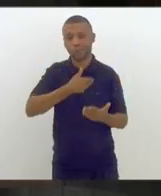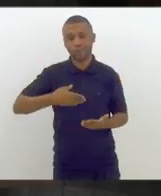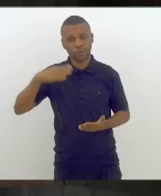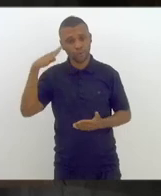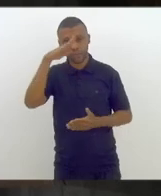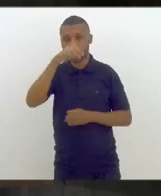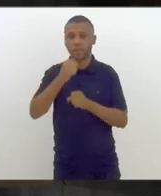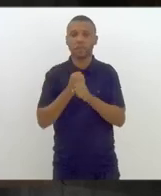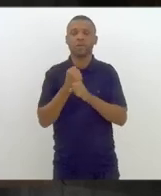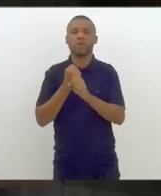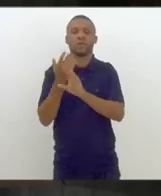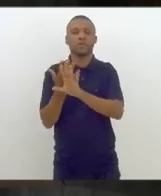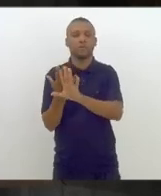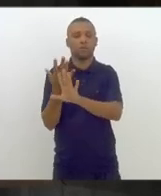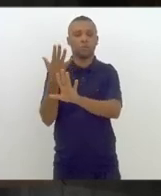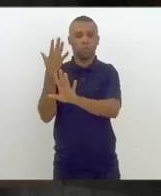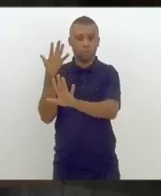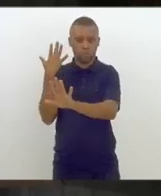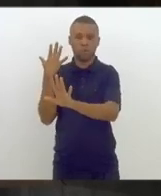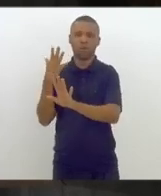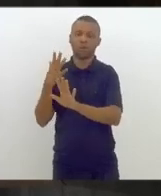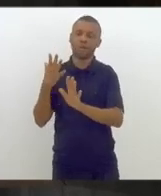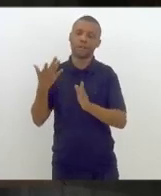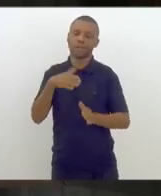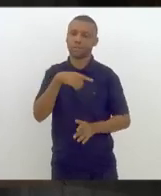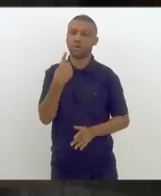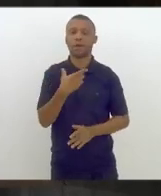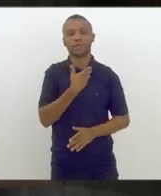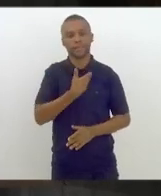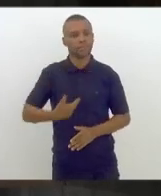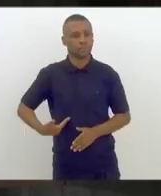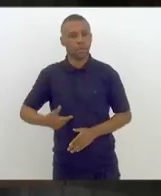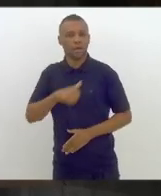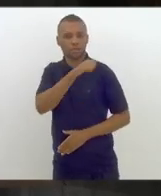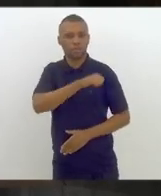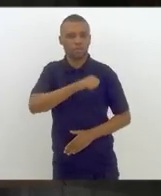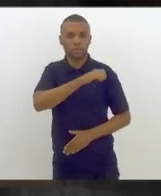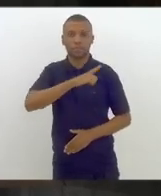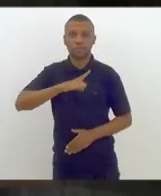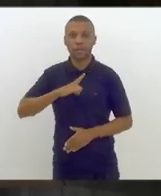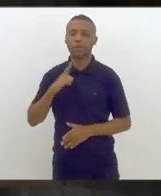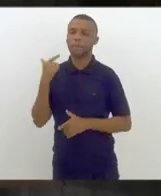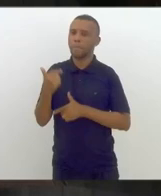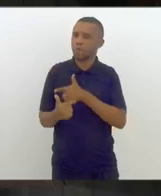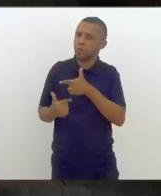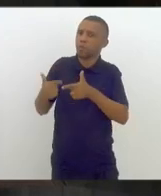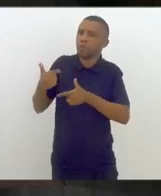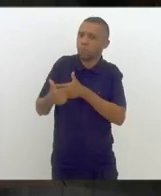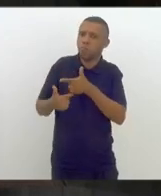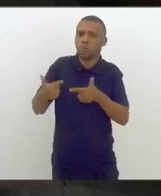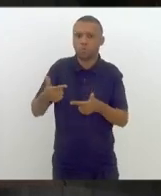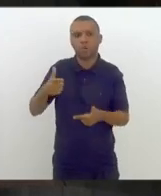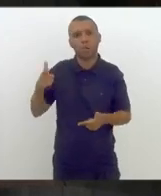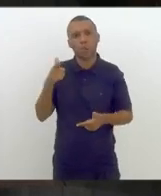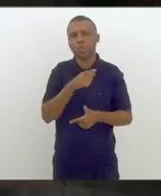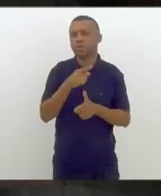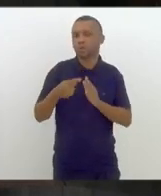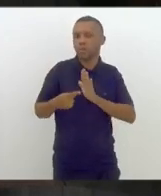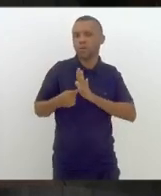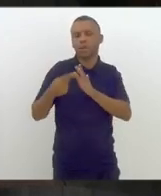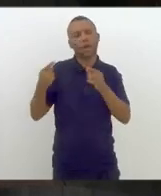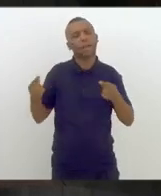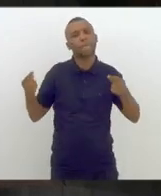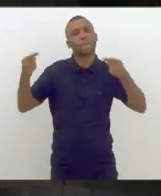nesses últimos anos, e que a gente aqui no estado do Rio de Janeiro, a duras penas, tem conseguido fazer um contraponto a